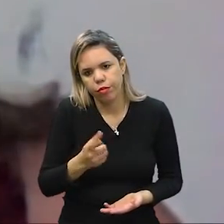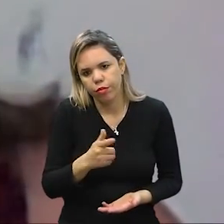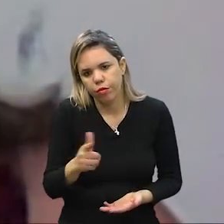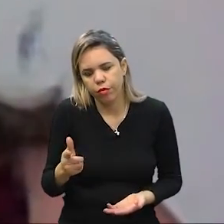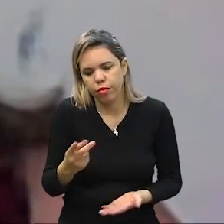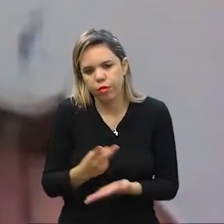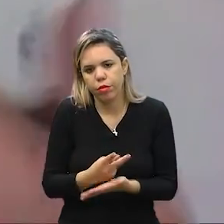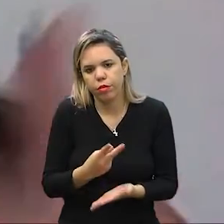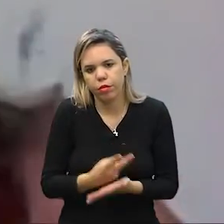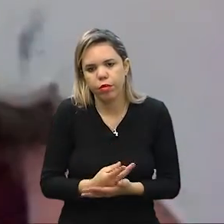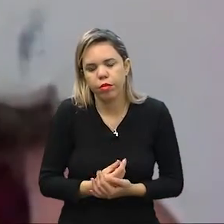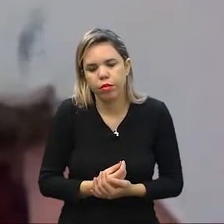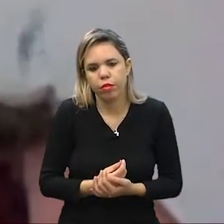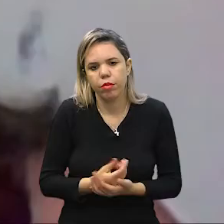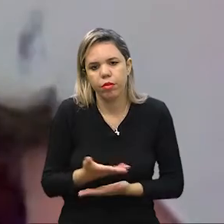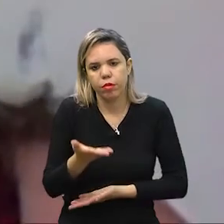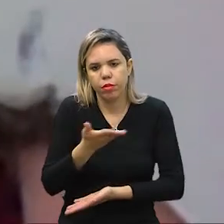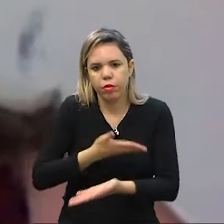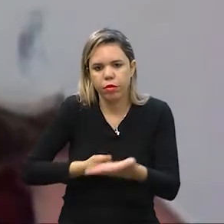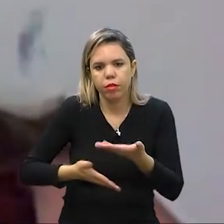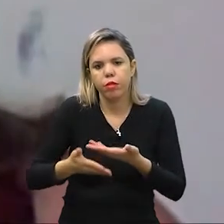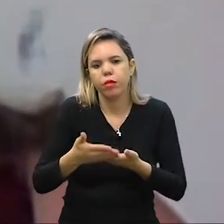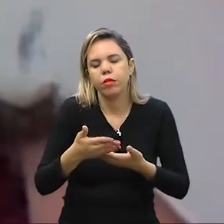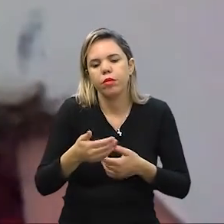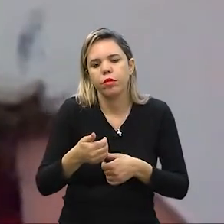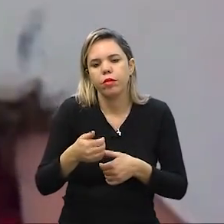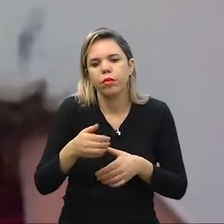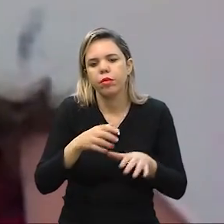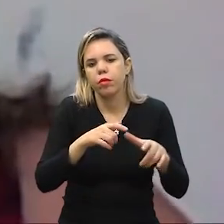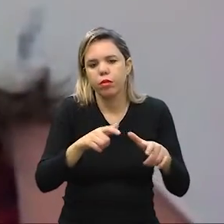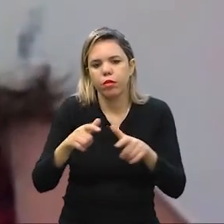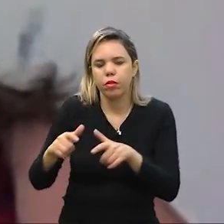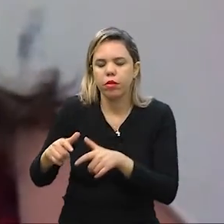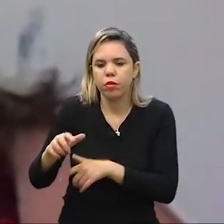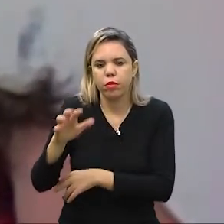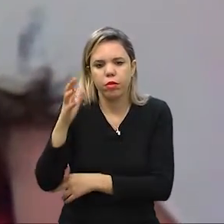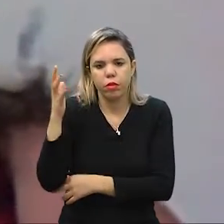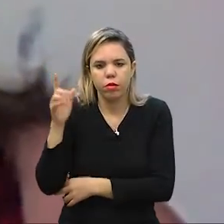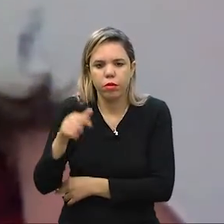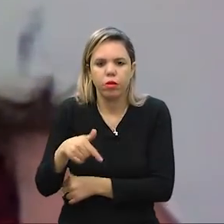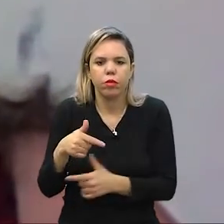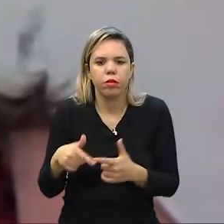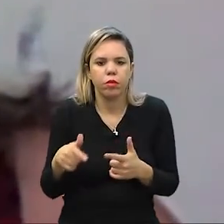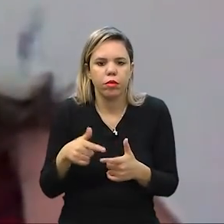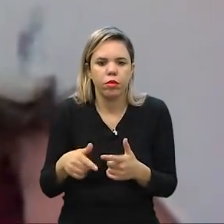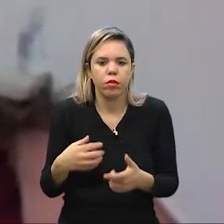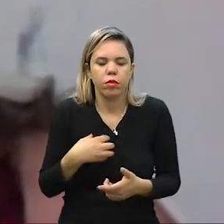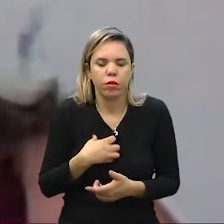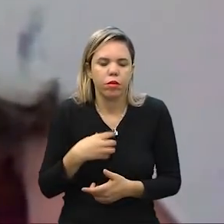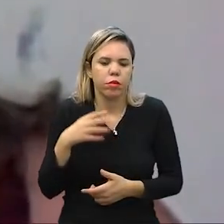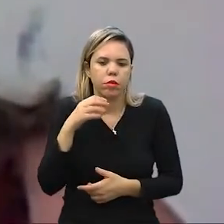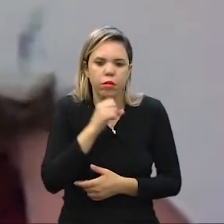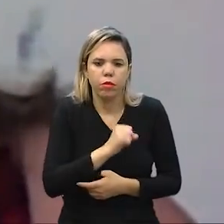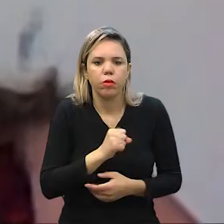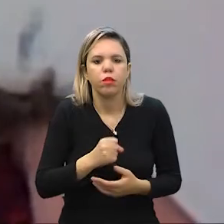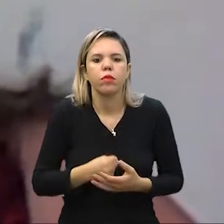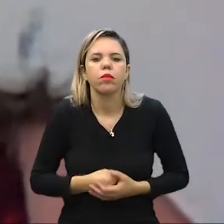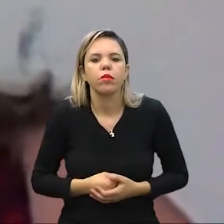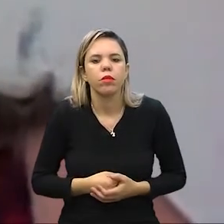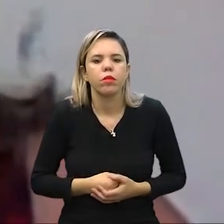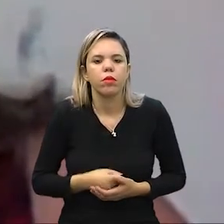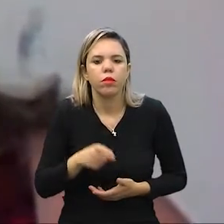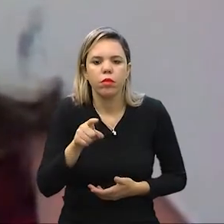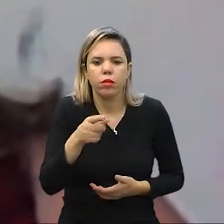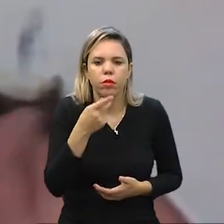tem a mesma relação com a área, né? Então, essa é uma coisa que vai ser sentida rapidamente. Mas,